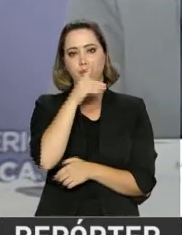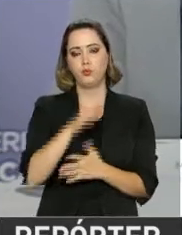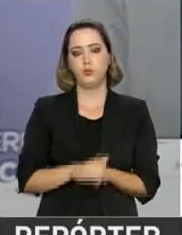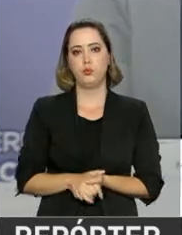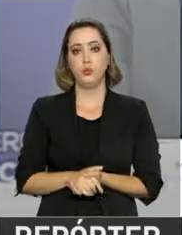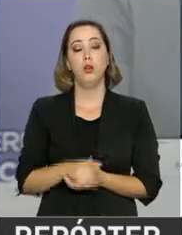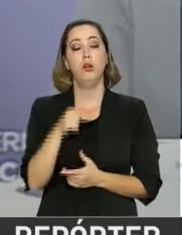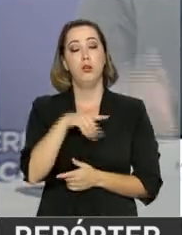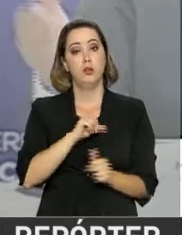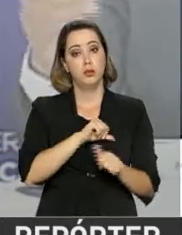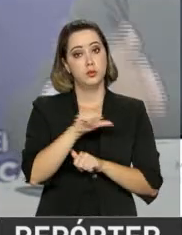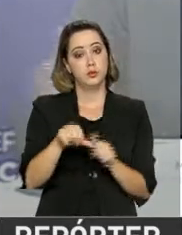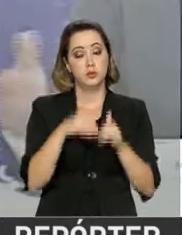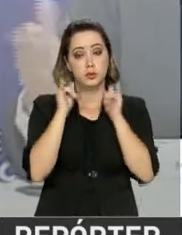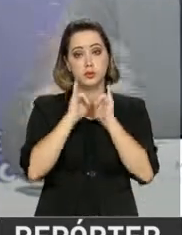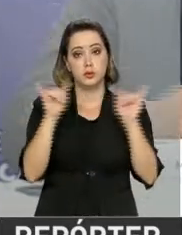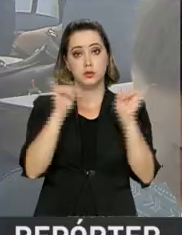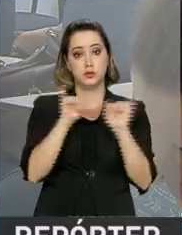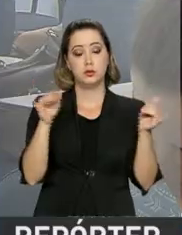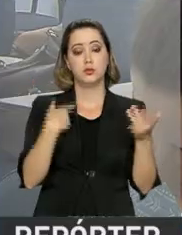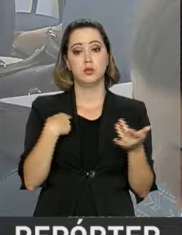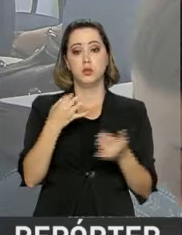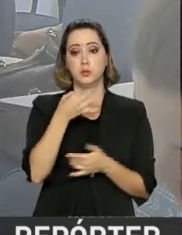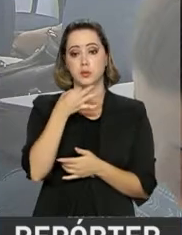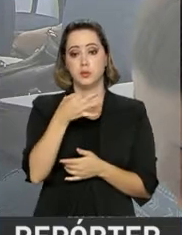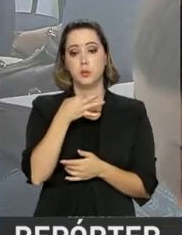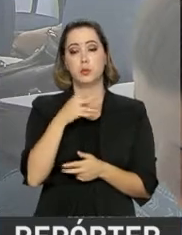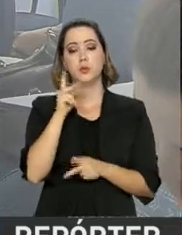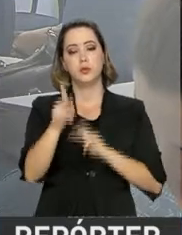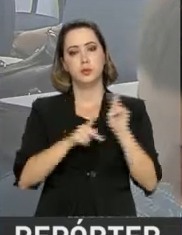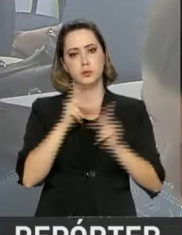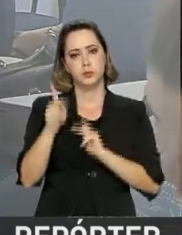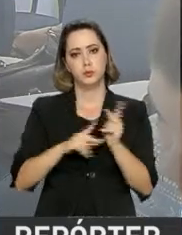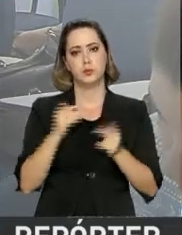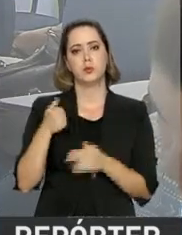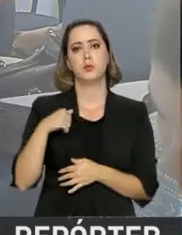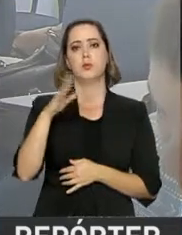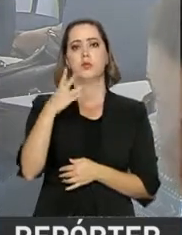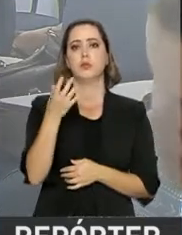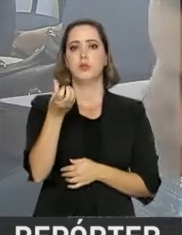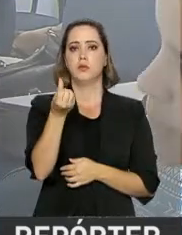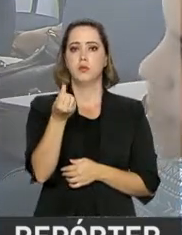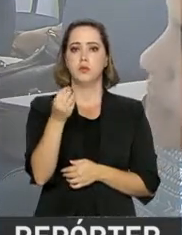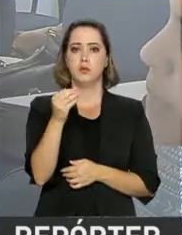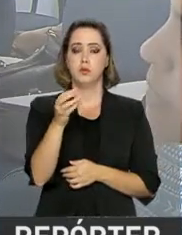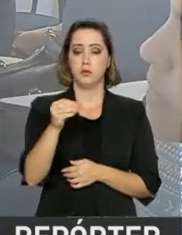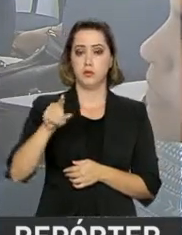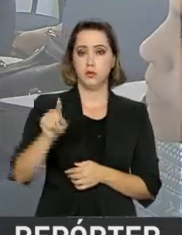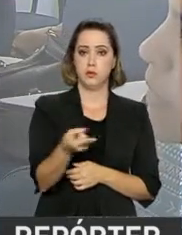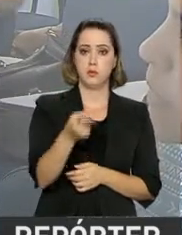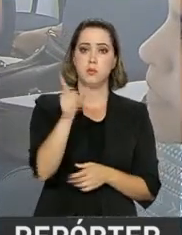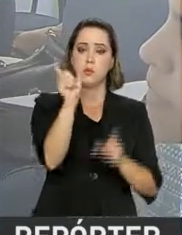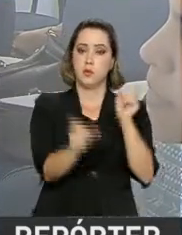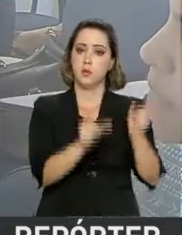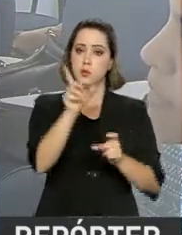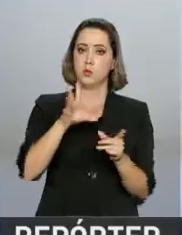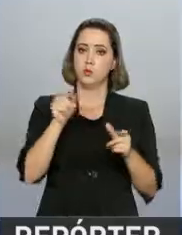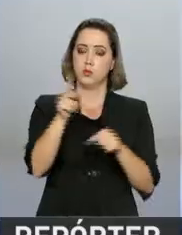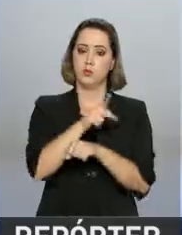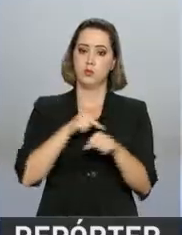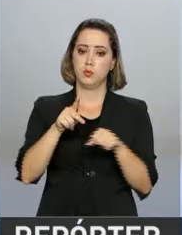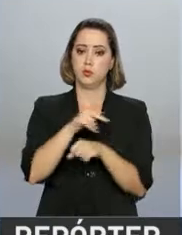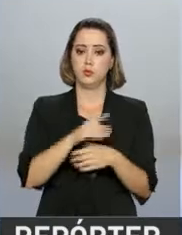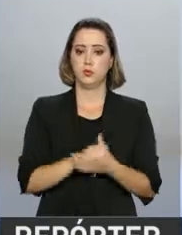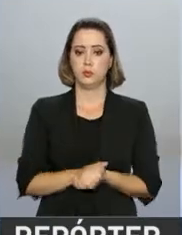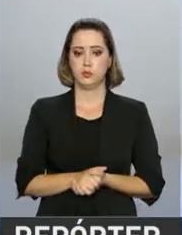pública realizada pelo ministério da educação que contou com a participação de mais de 600 mil pessoas de todo o país a